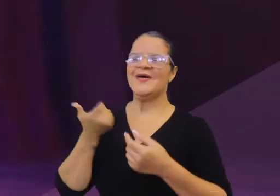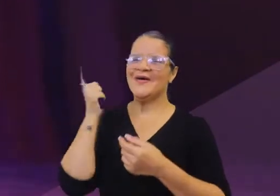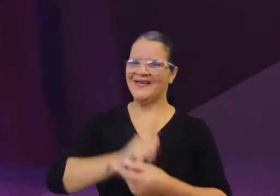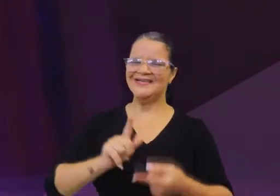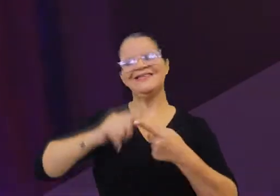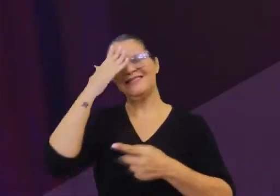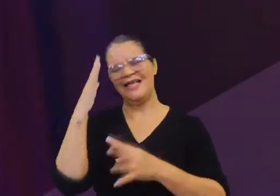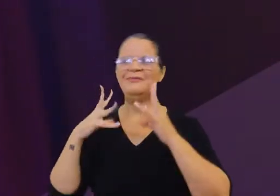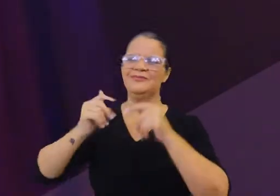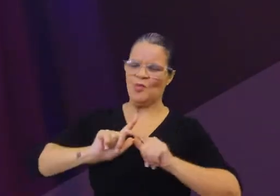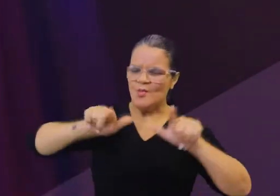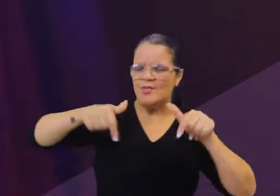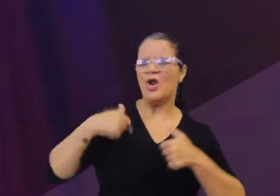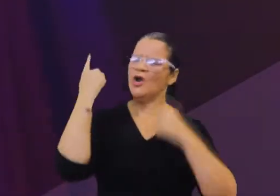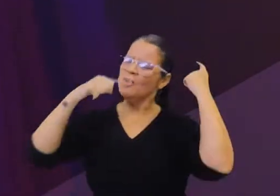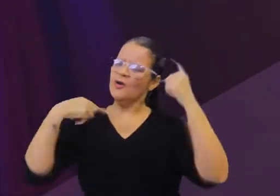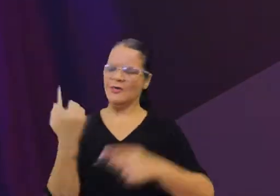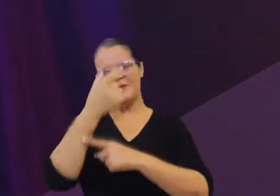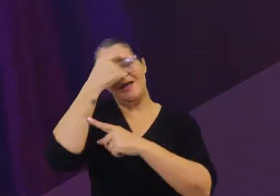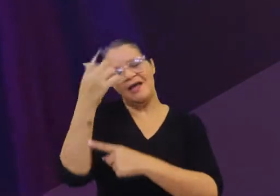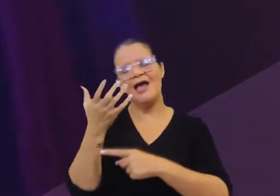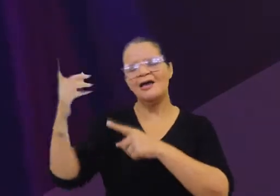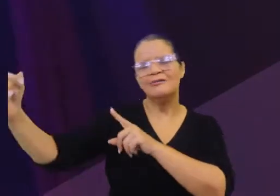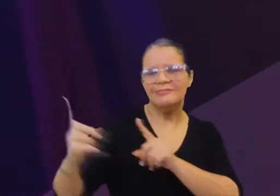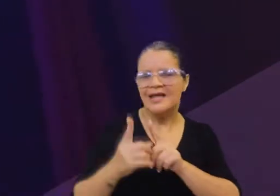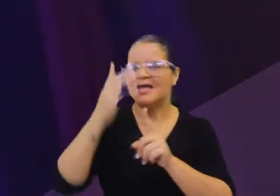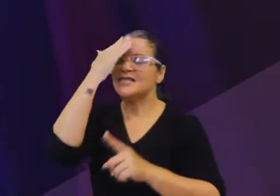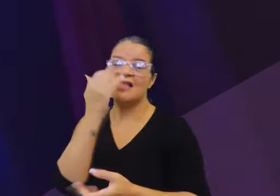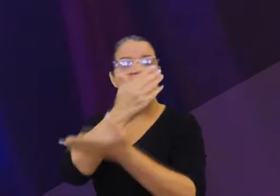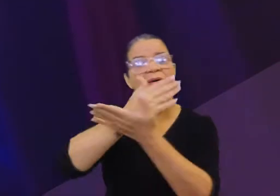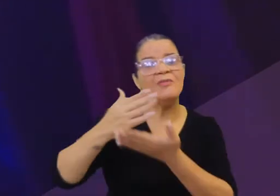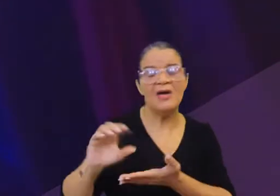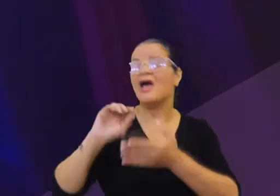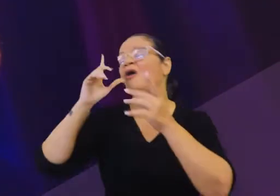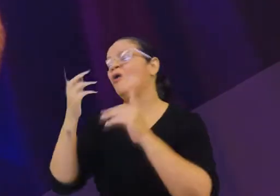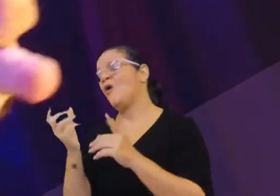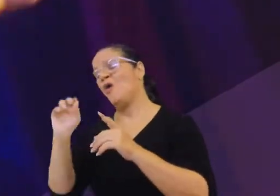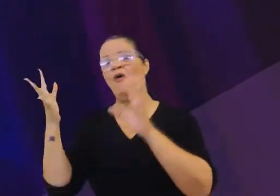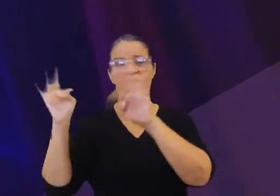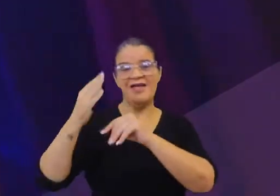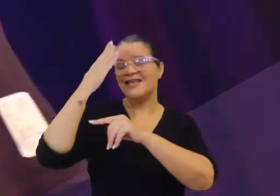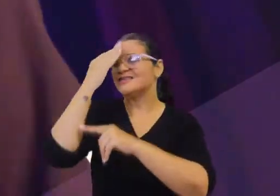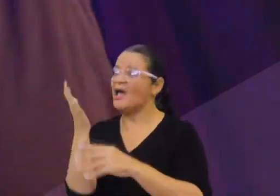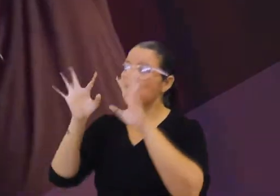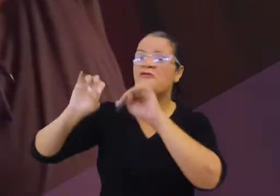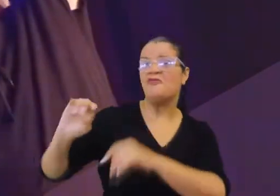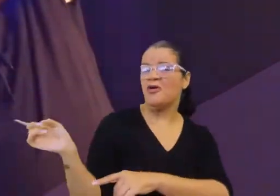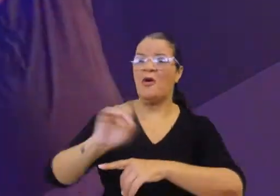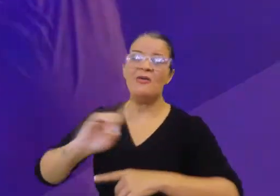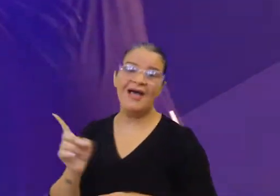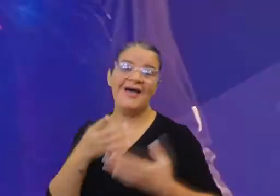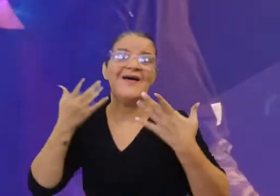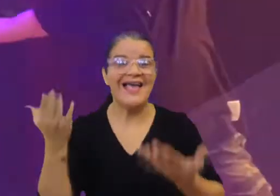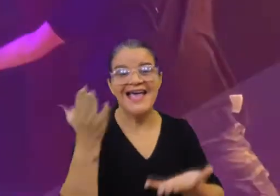assim. Como um louco irracional, só querendo você pra si. Quem sabe o começo assim, quem sabe o sim ou não.